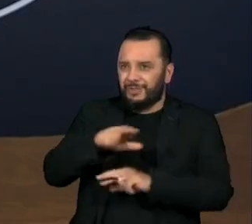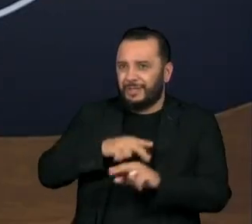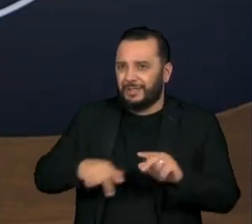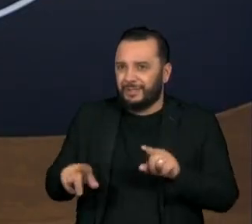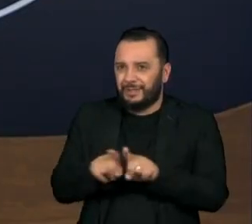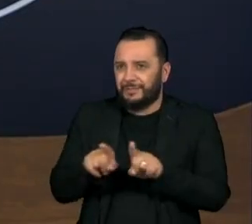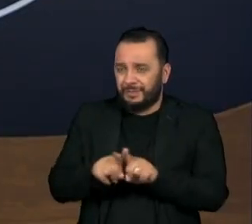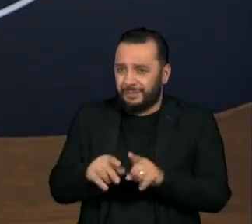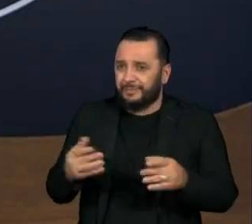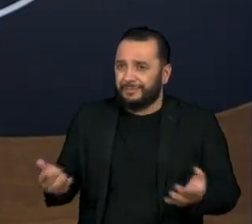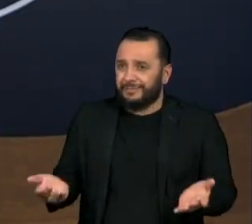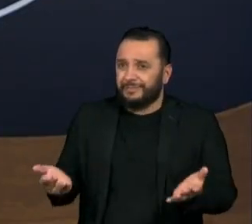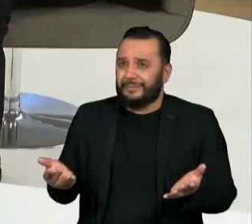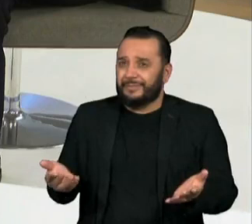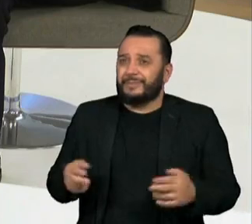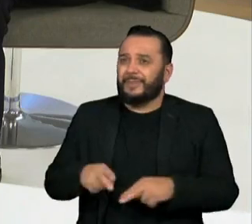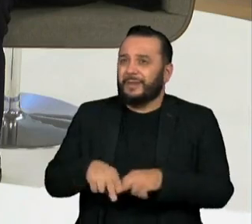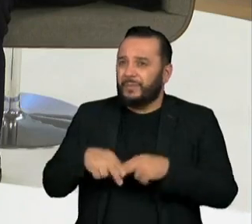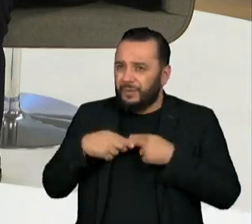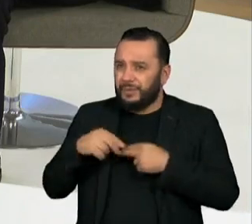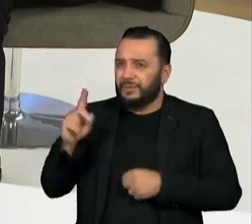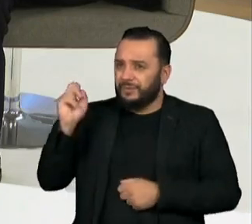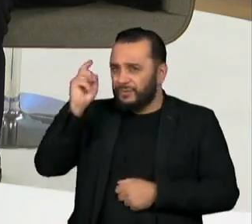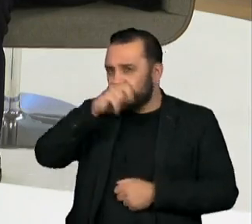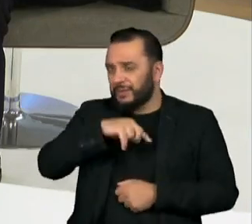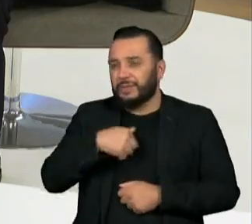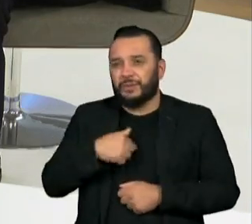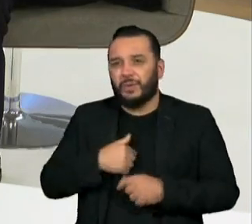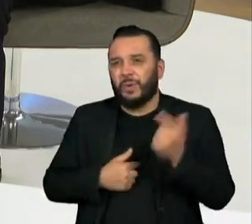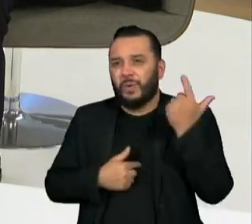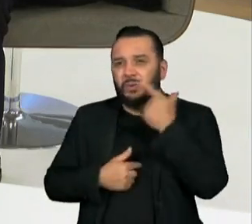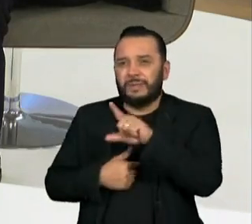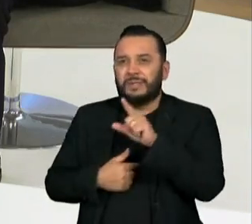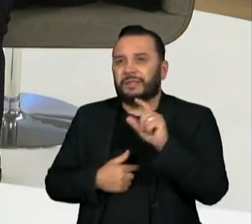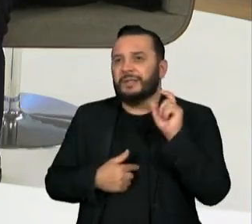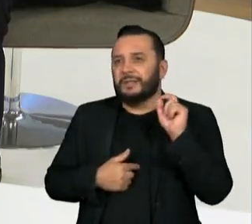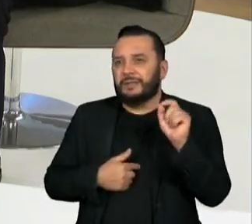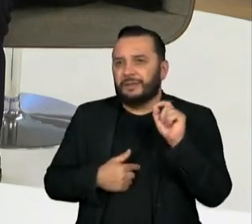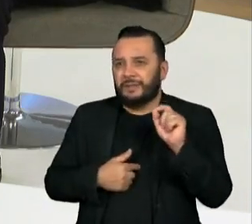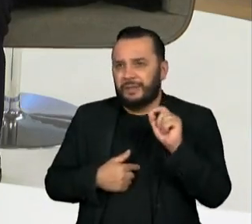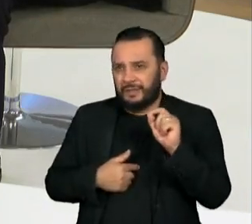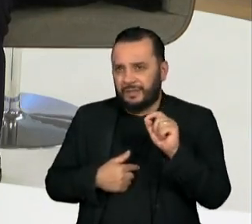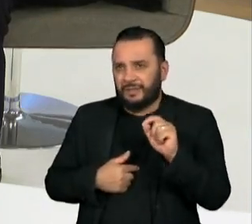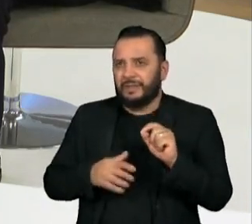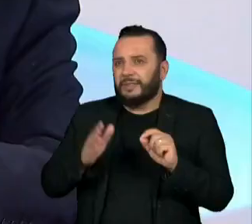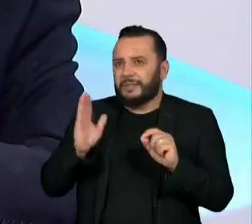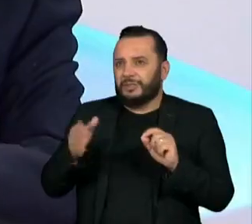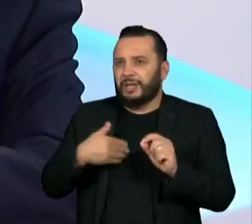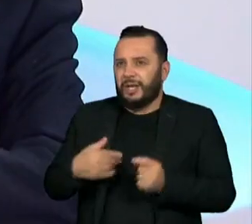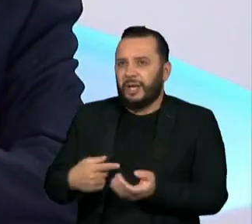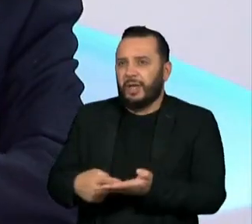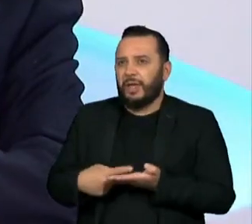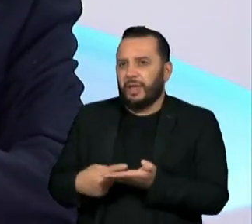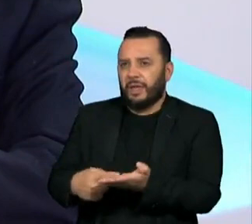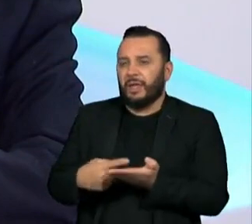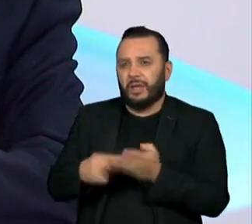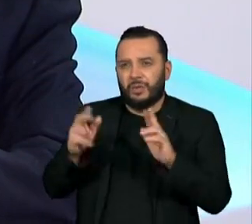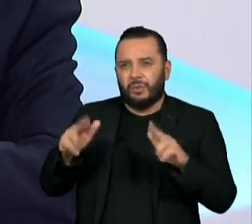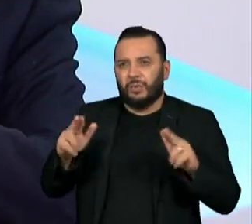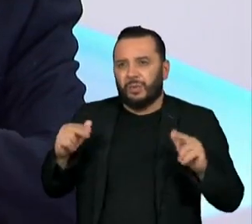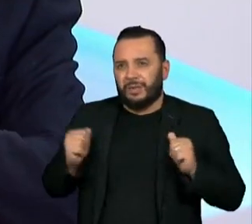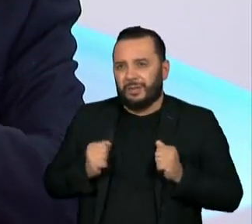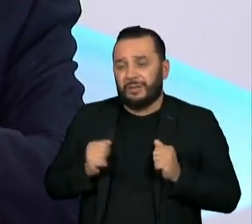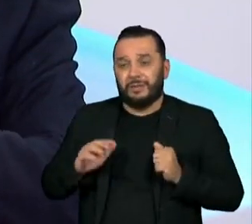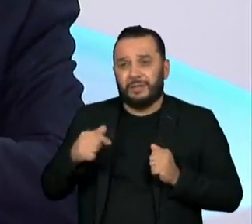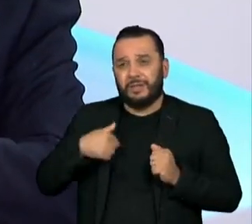como vocês sabem disso e portanto é muito difícil eu consegui um grau de convergência com senso nunca vai ter um